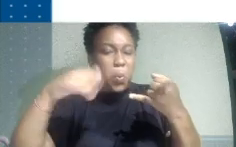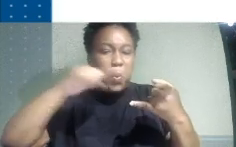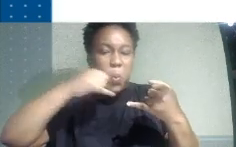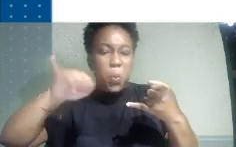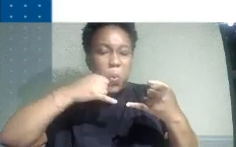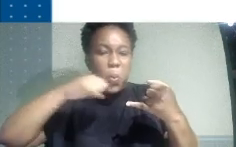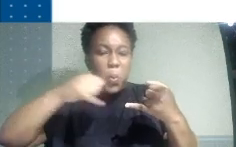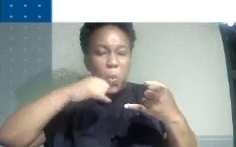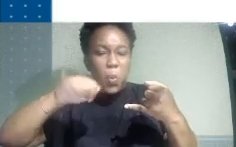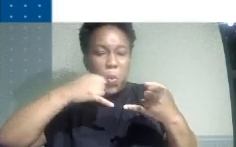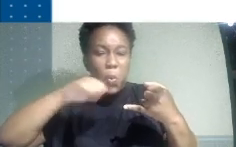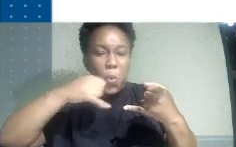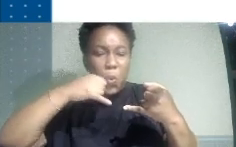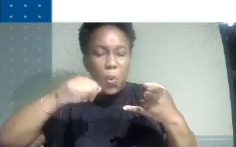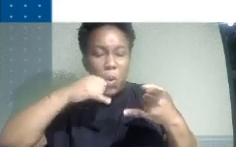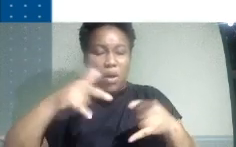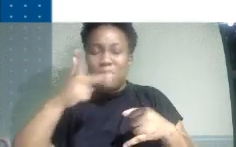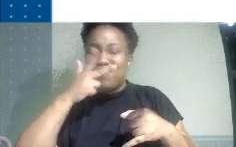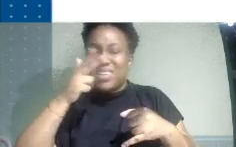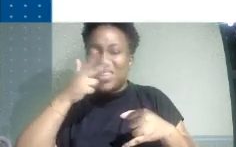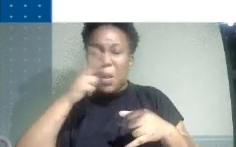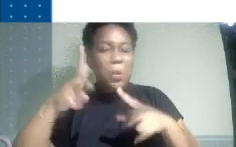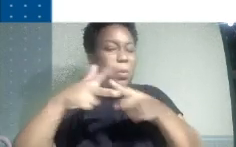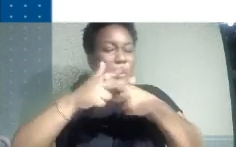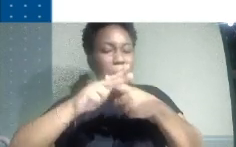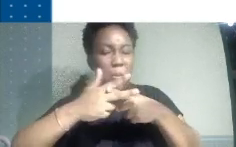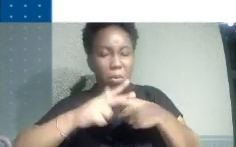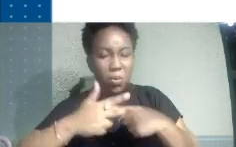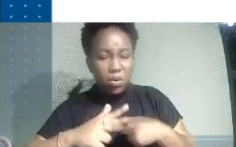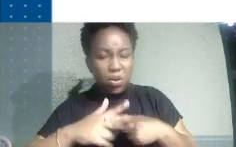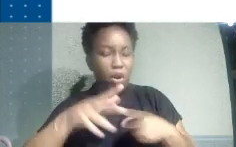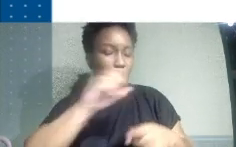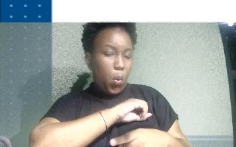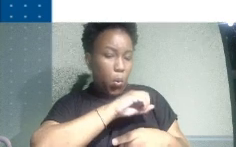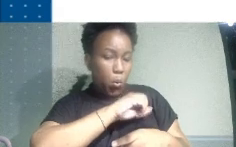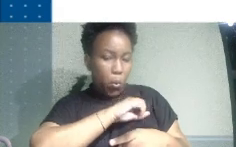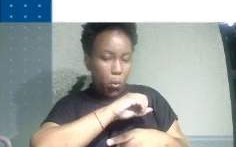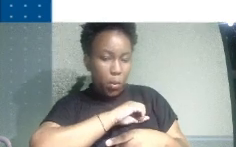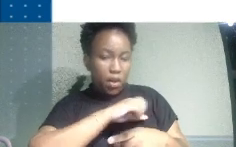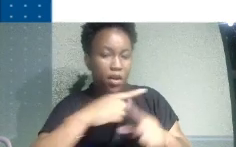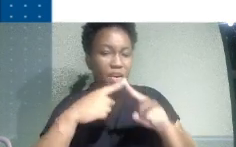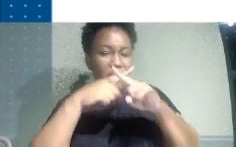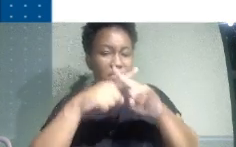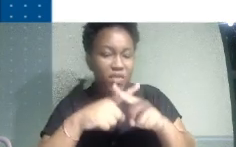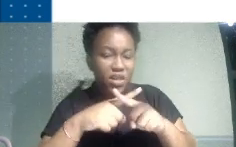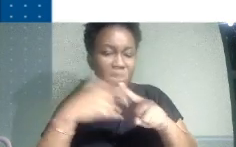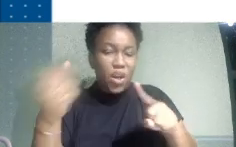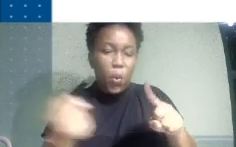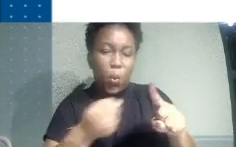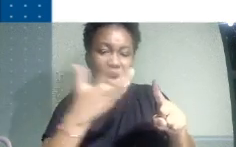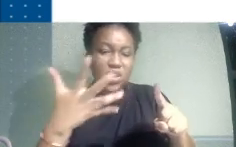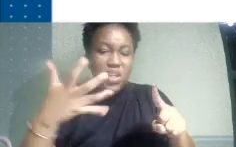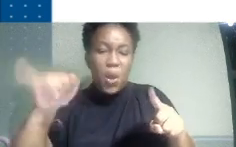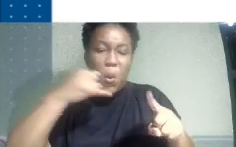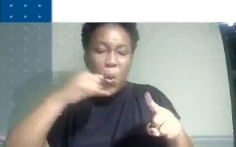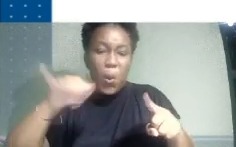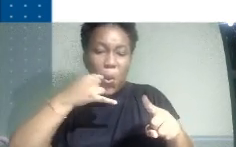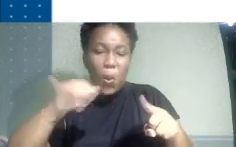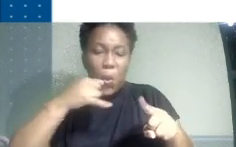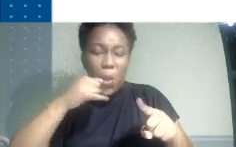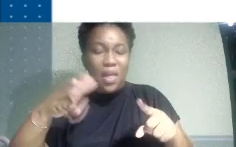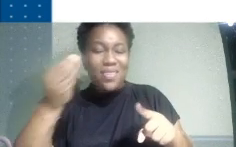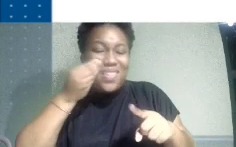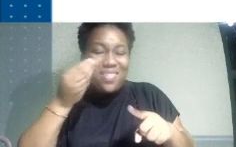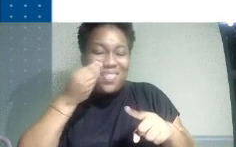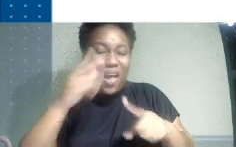ele fosse uma espécie de correção. Ele é um número pelo qual a gente multiplica a nossa potência para corrigi-la, entre aspas.